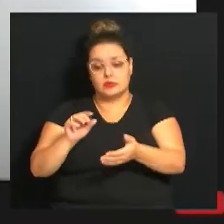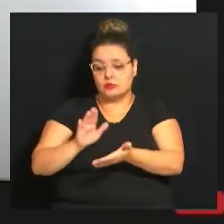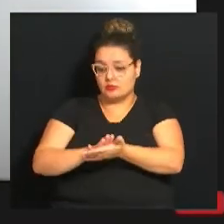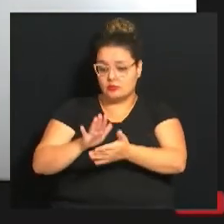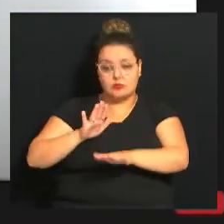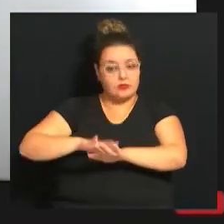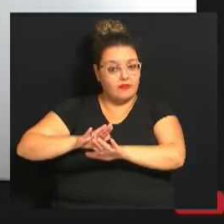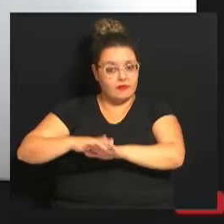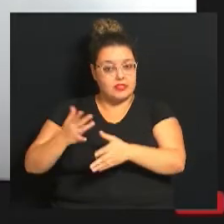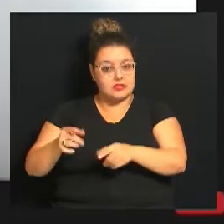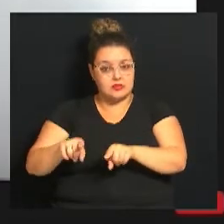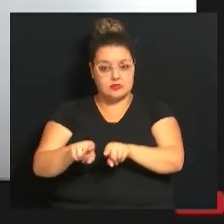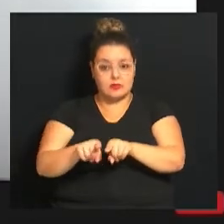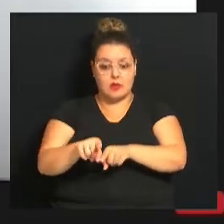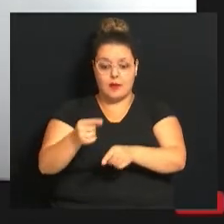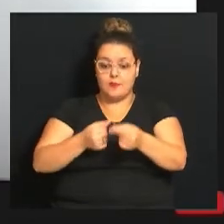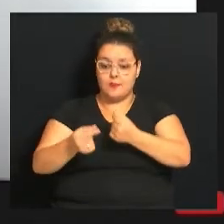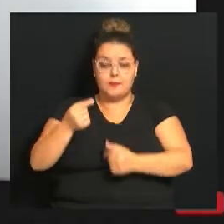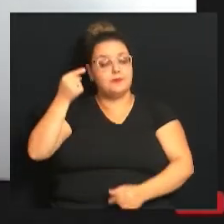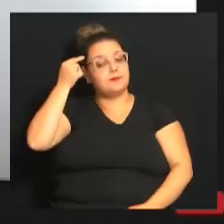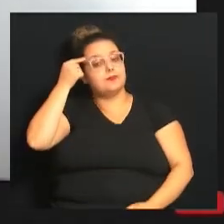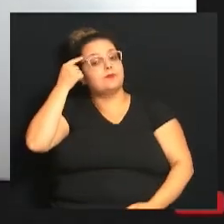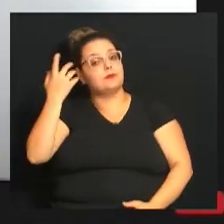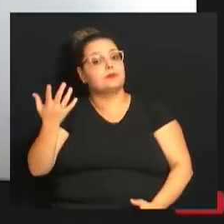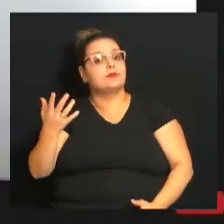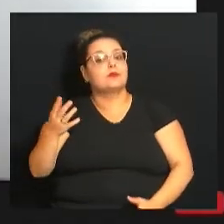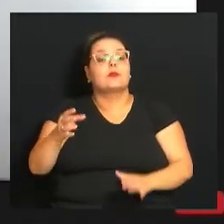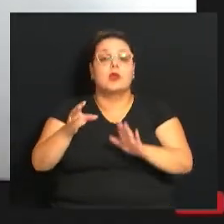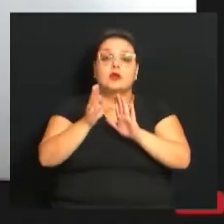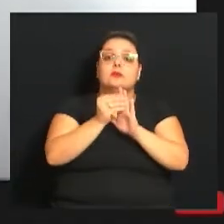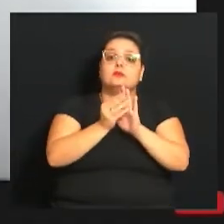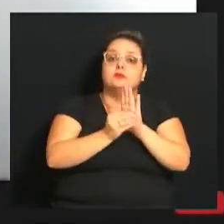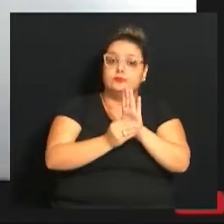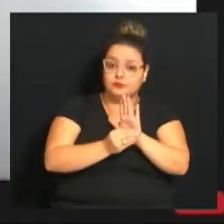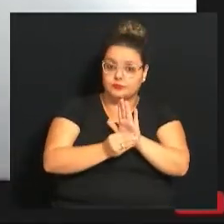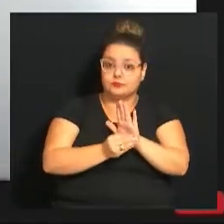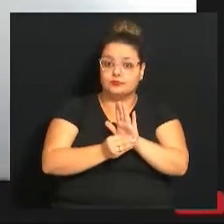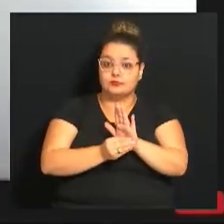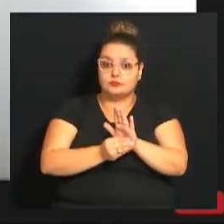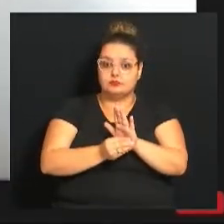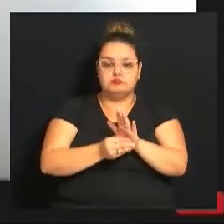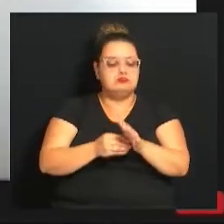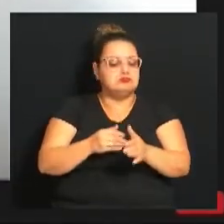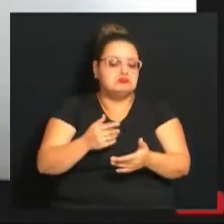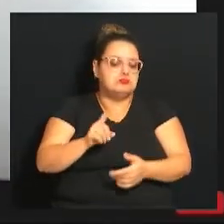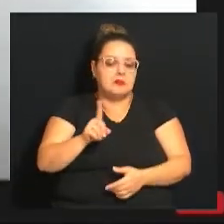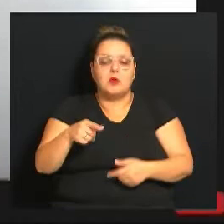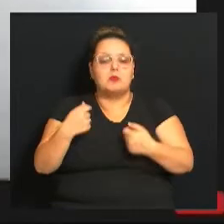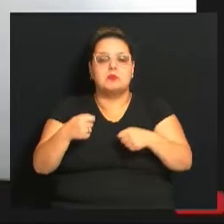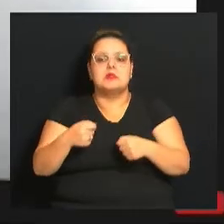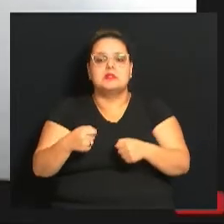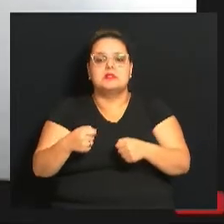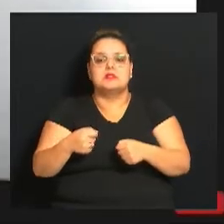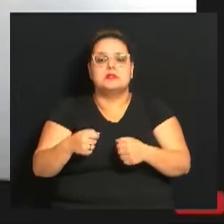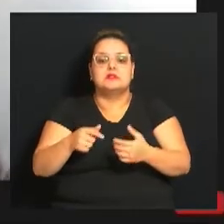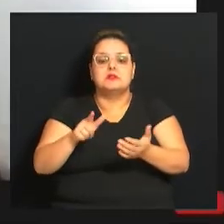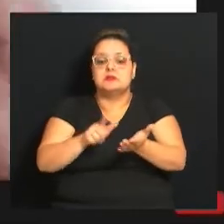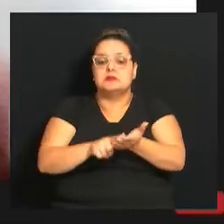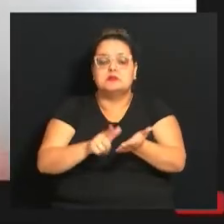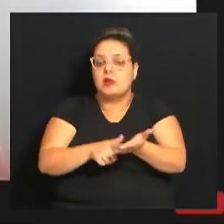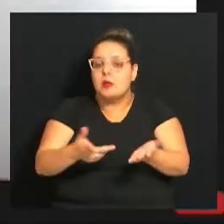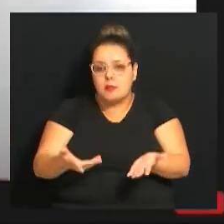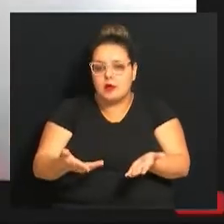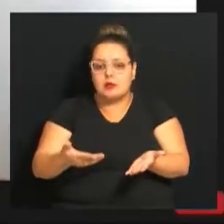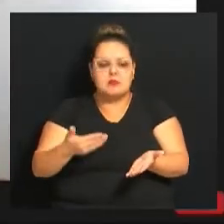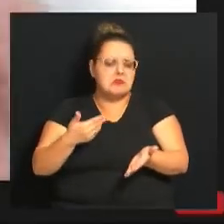de negócio, pensando que o conteúdo ele independe do papel, ele pode estar em qualquer plataforma. Então, você